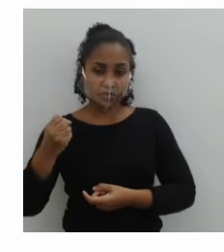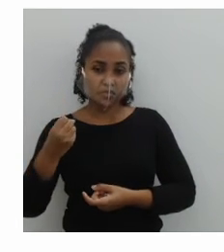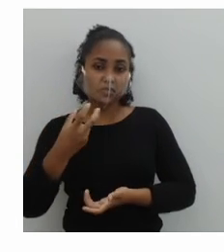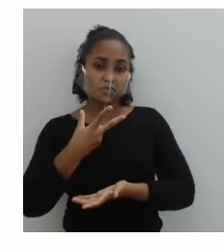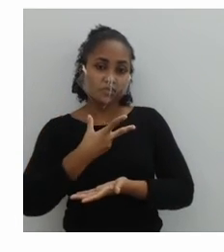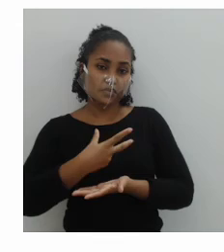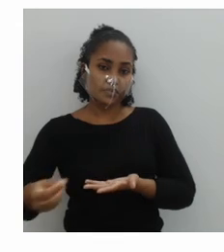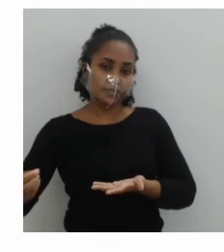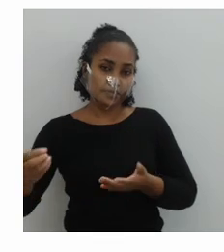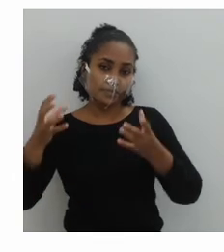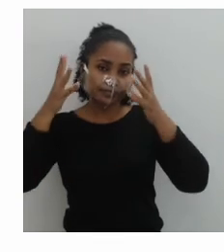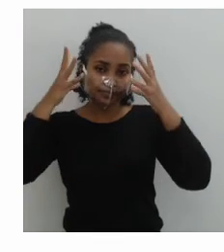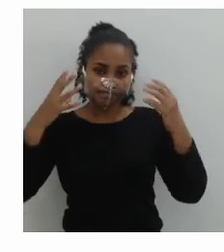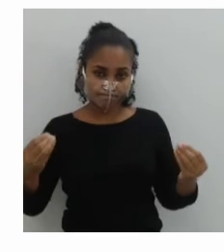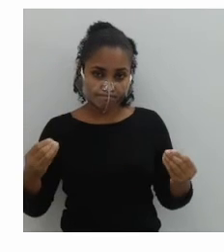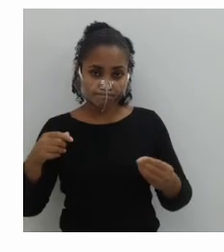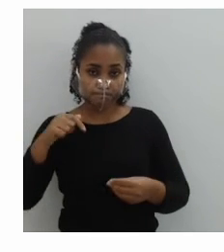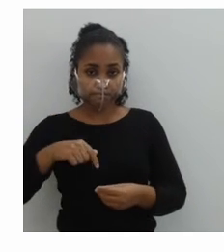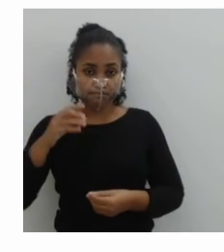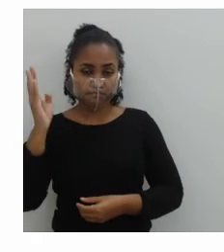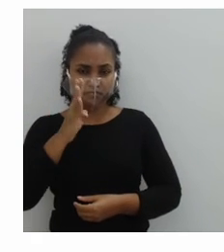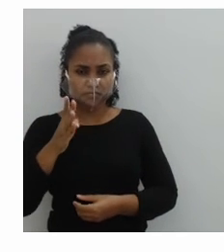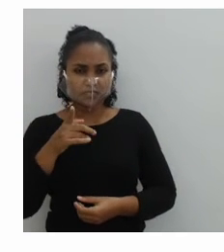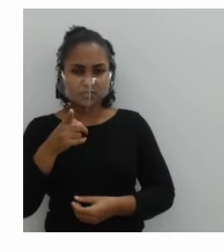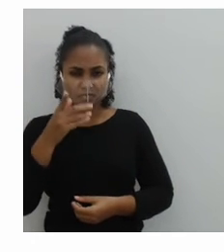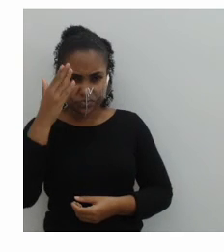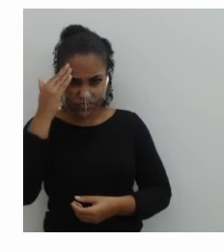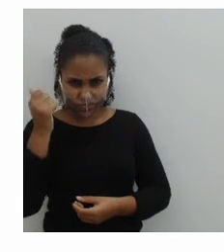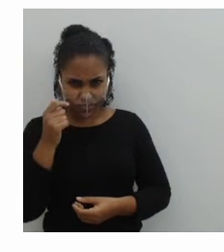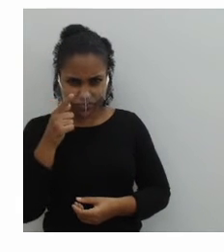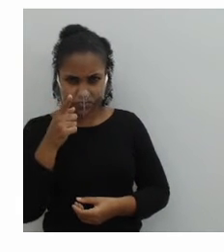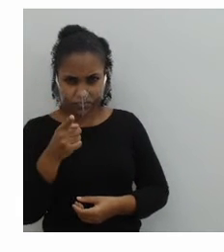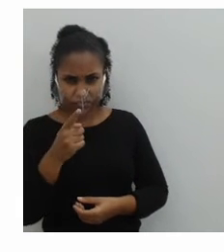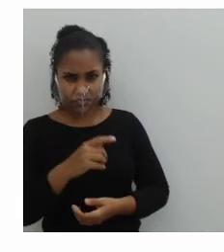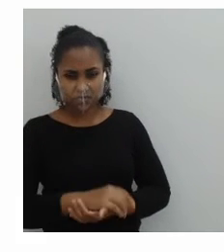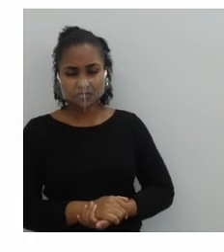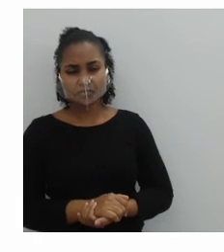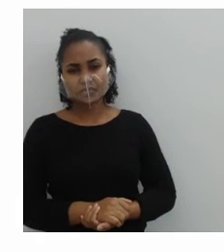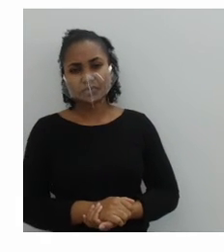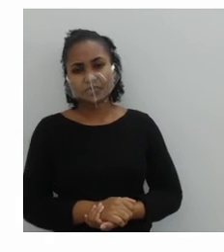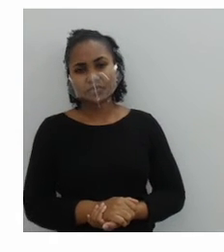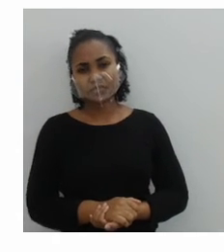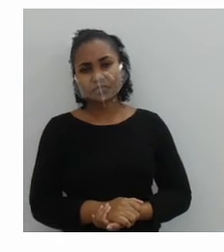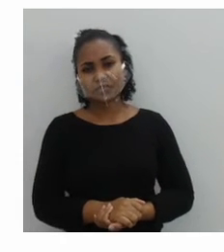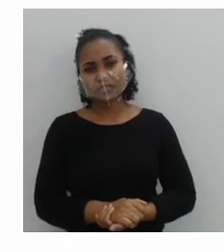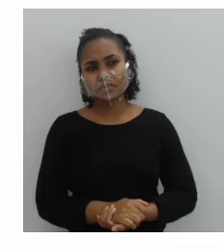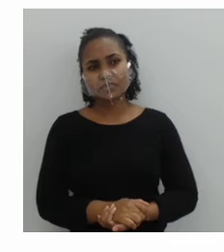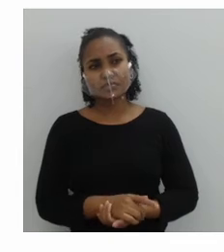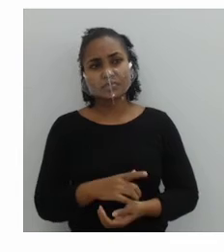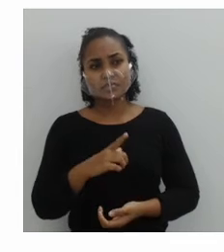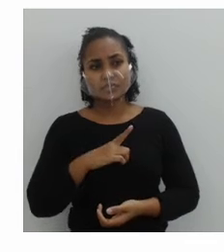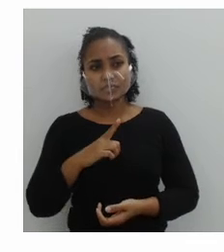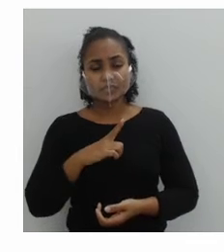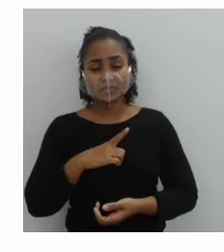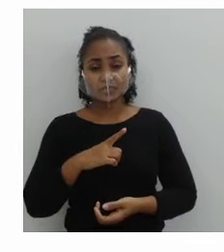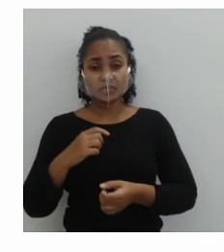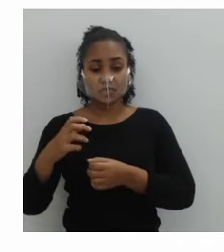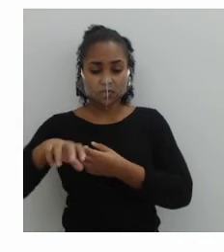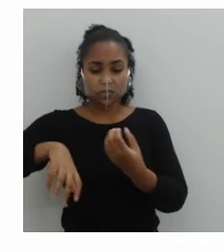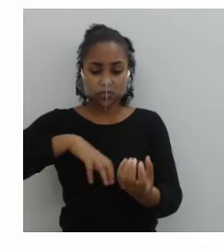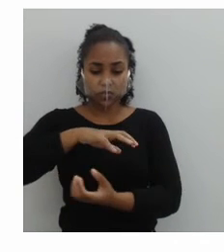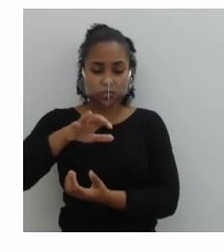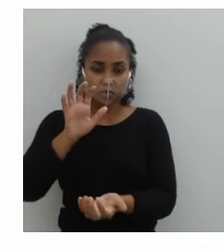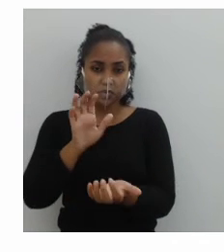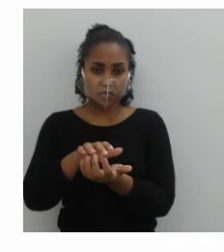anos aqui no Brasil. Vocês sabiam? Você sabia? Você sabia que a insurreição pernambucana ocorreu no contexto